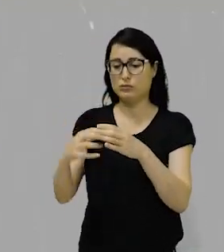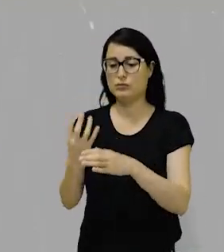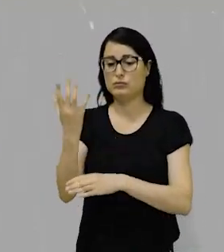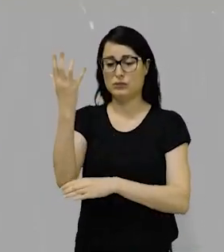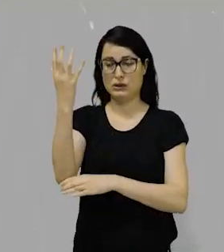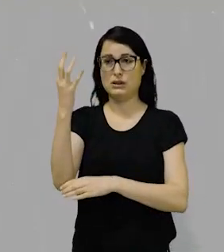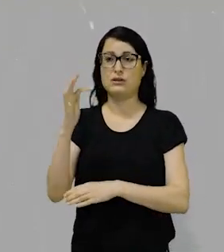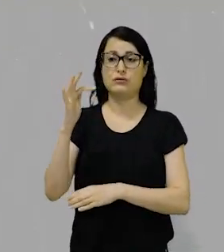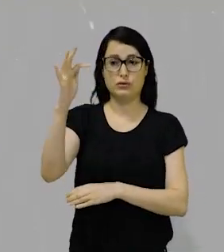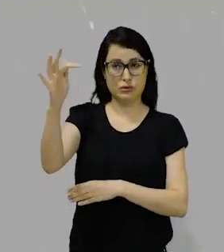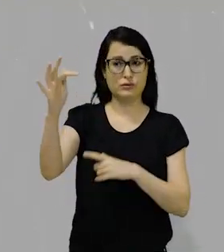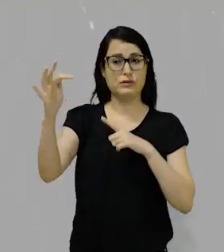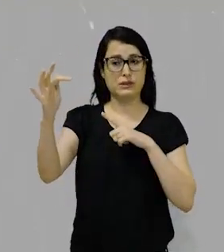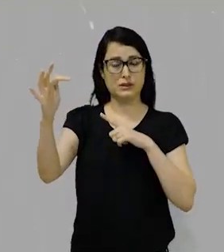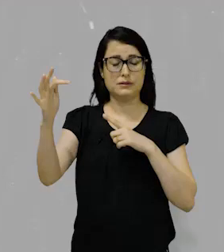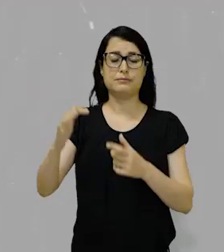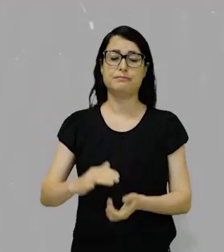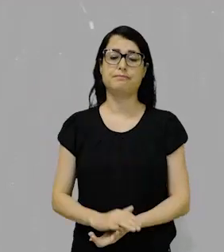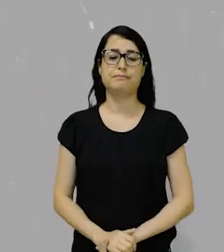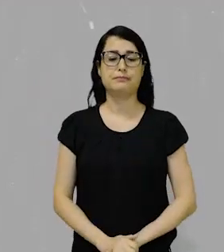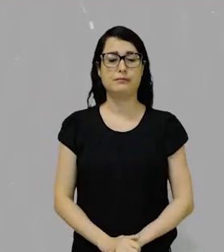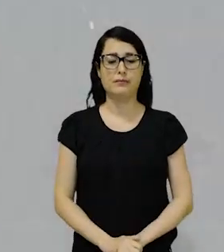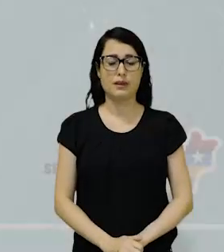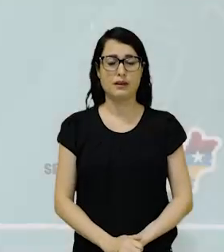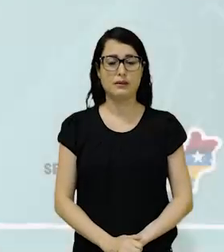futura. Beleza? Então, ó,